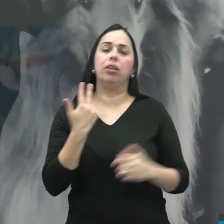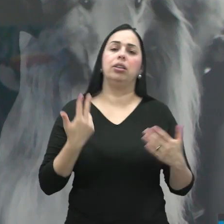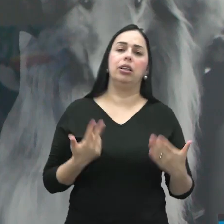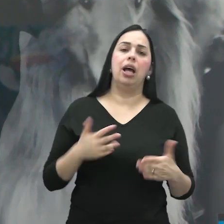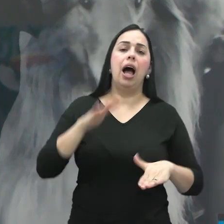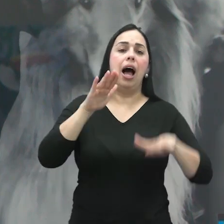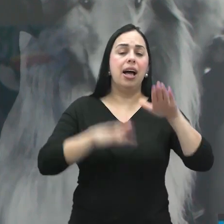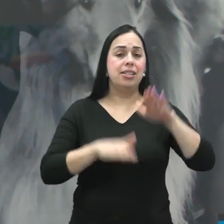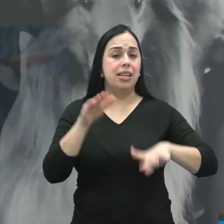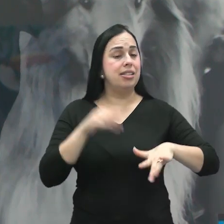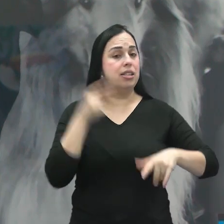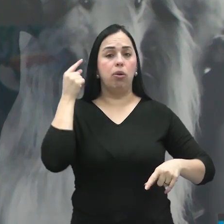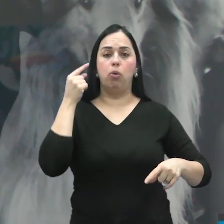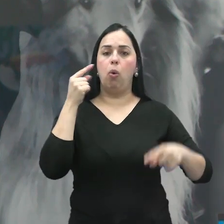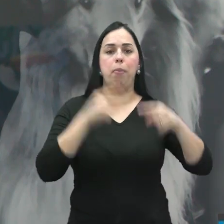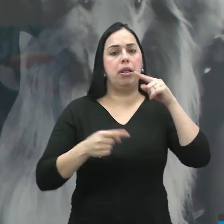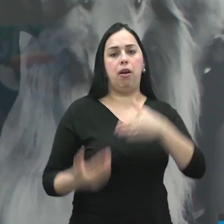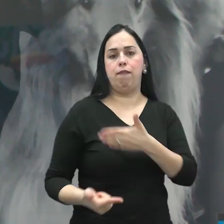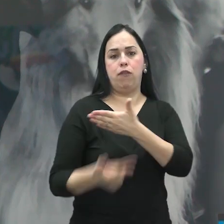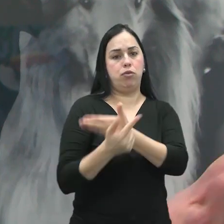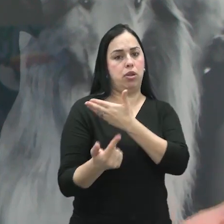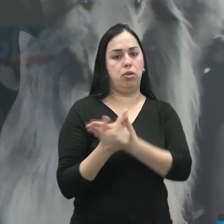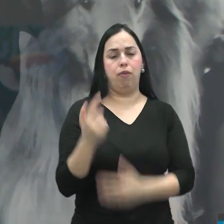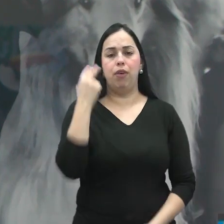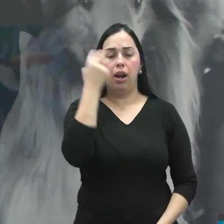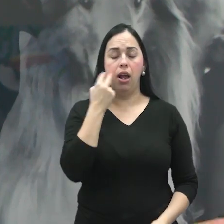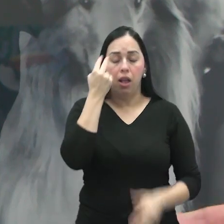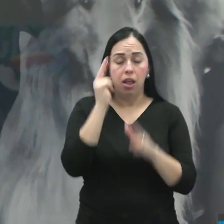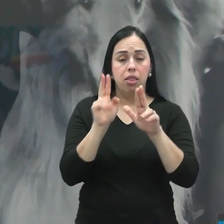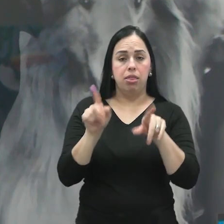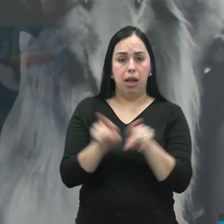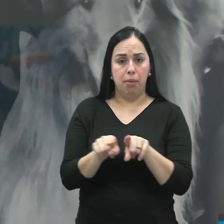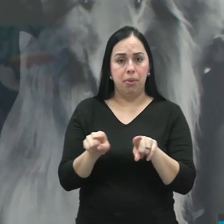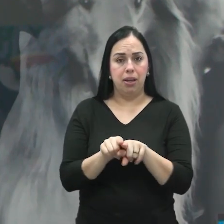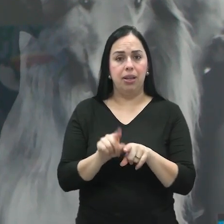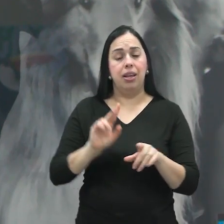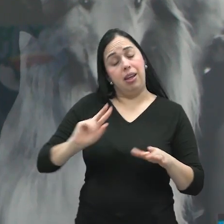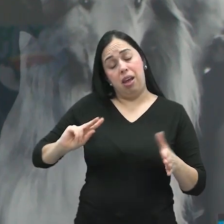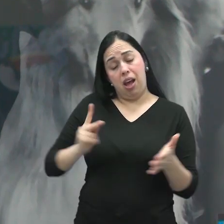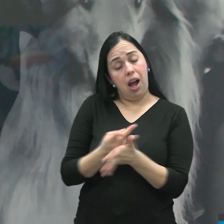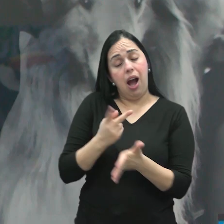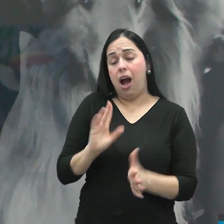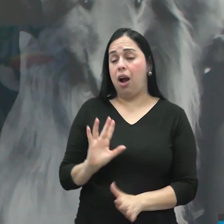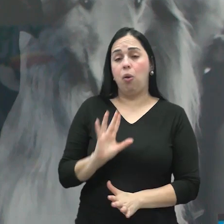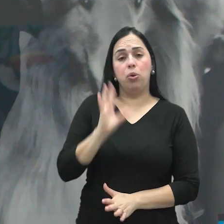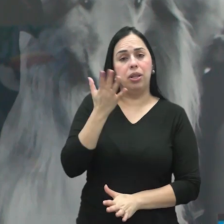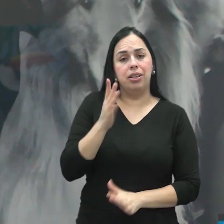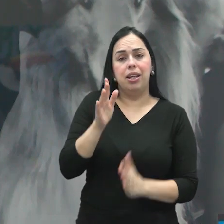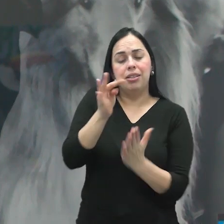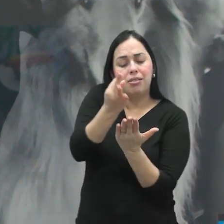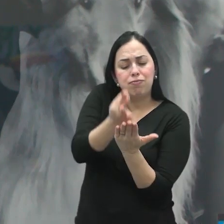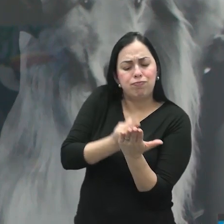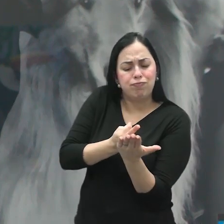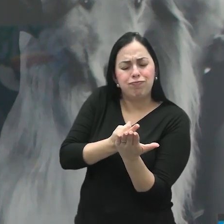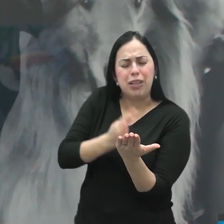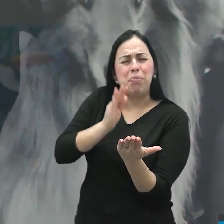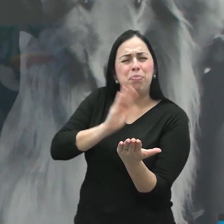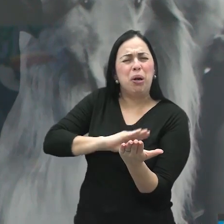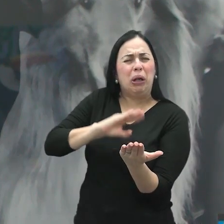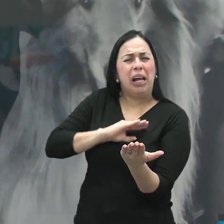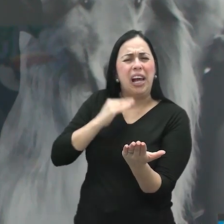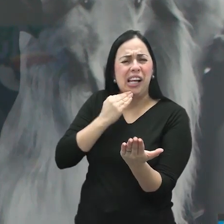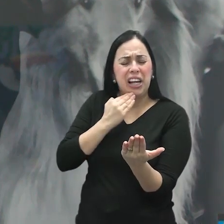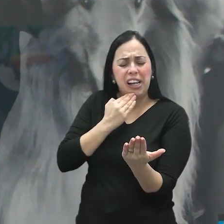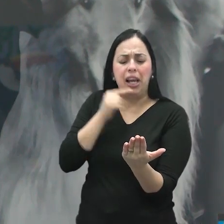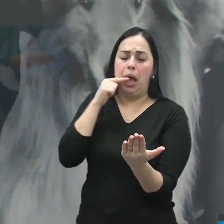prerrogativa do vereador, é uma prerrogativa do executivo e, por incrível que pareça, errar é humano, então às vezes tem um errinho de português, então